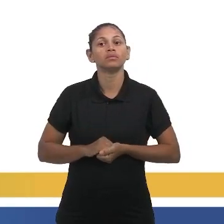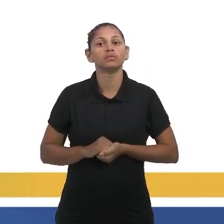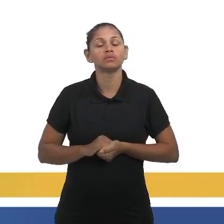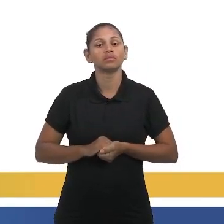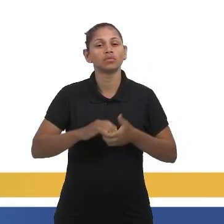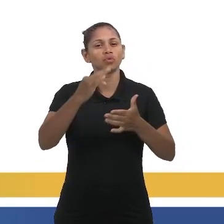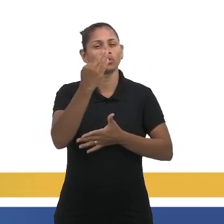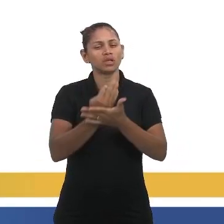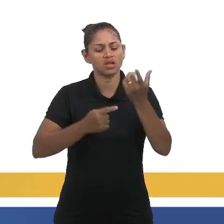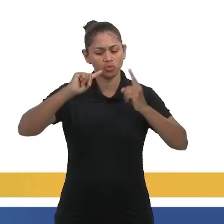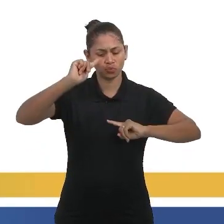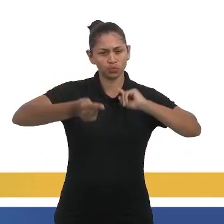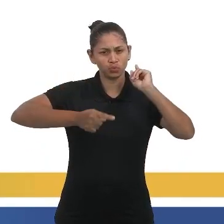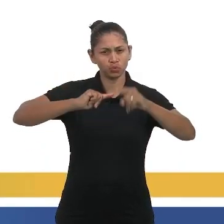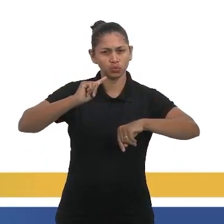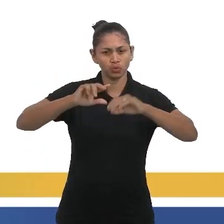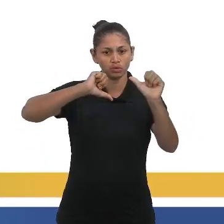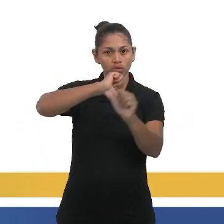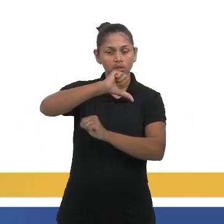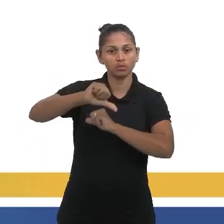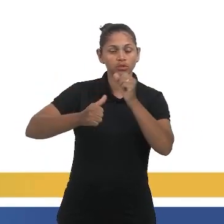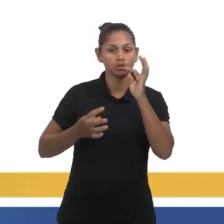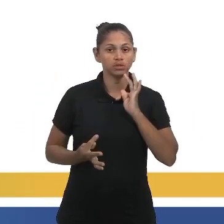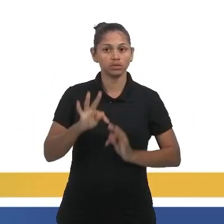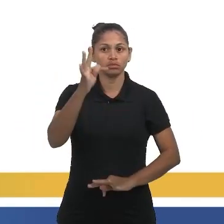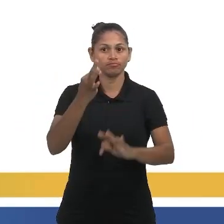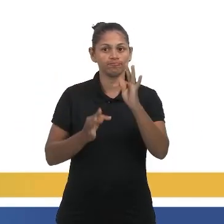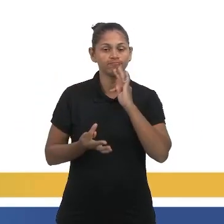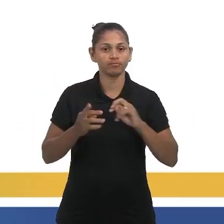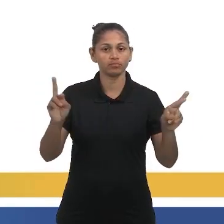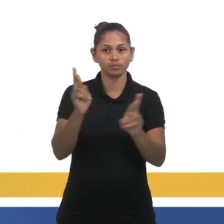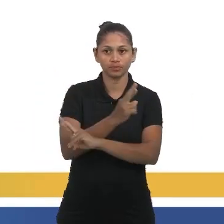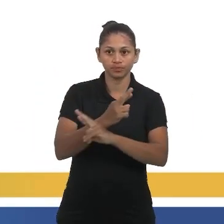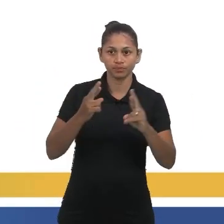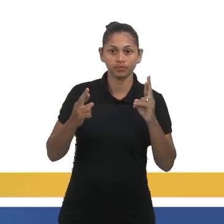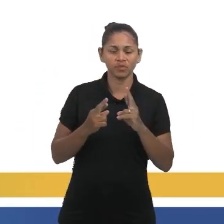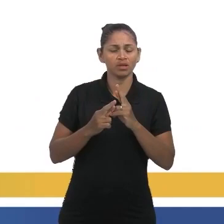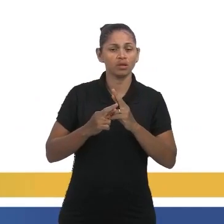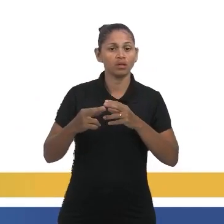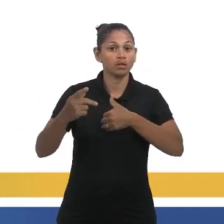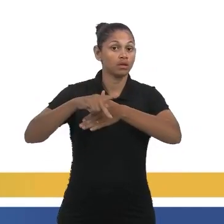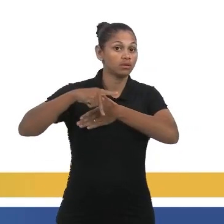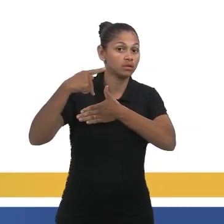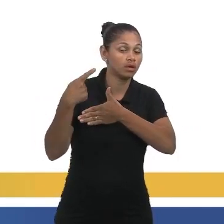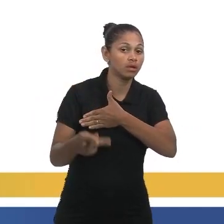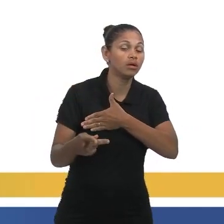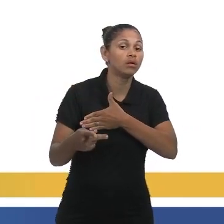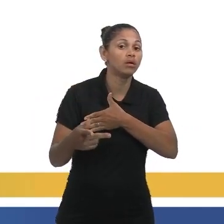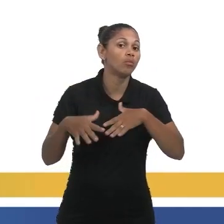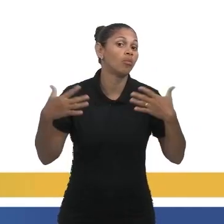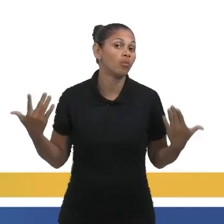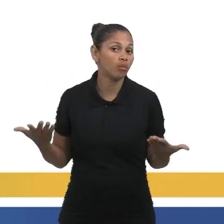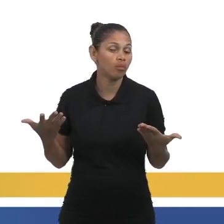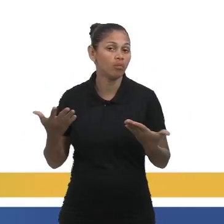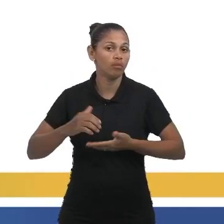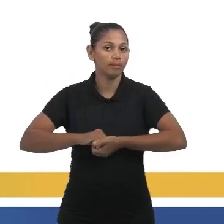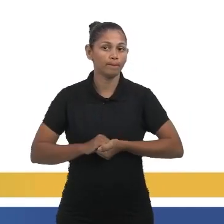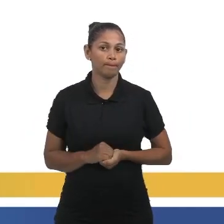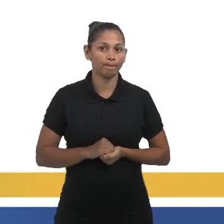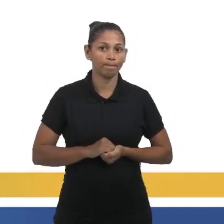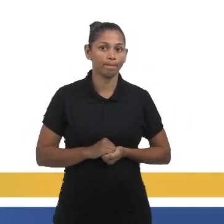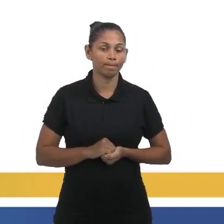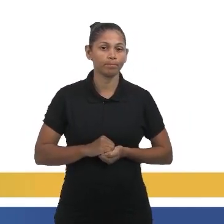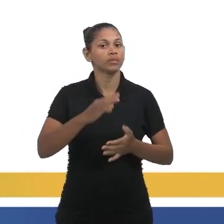O texto critica a mudança tecnológica em razão da seguinte consequência. Vou fazer novamente a pergunta.